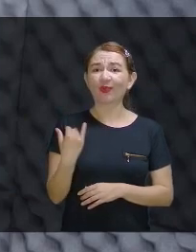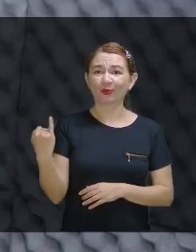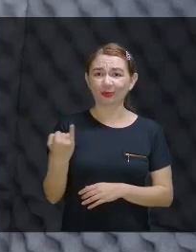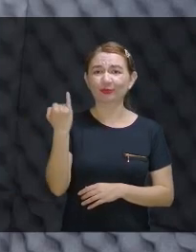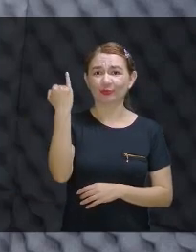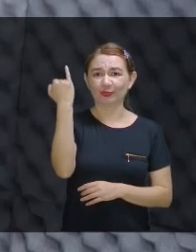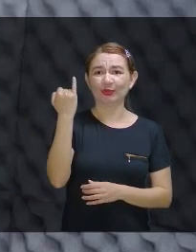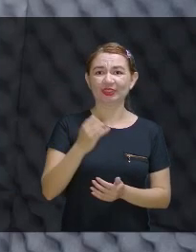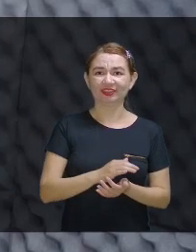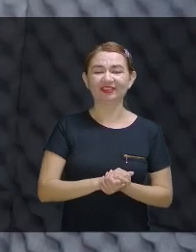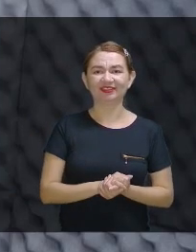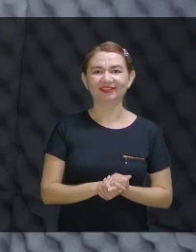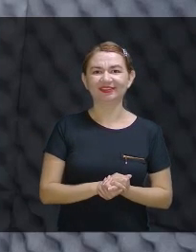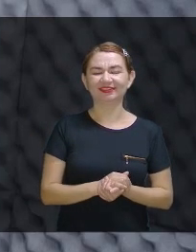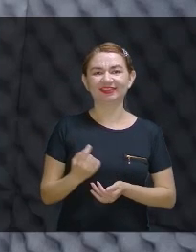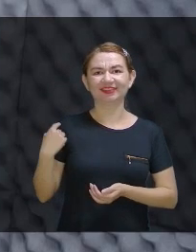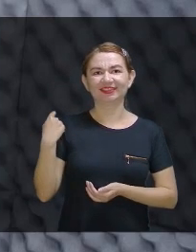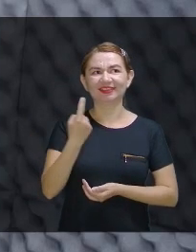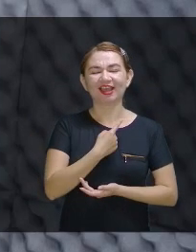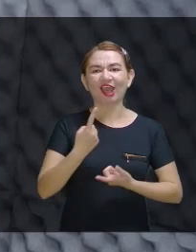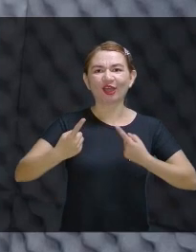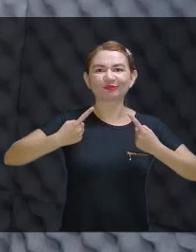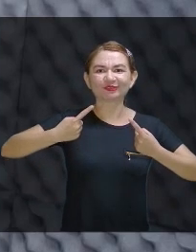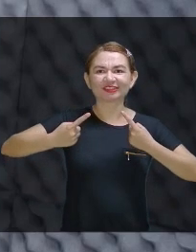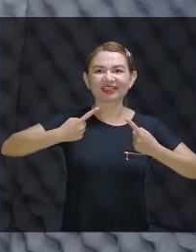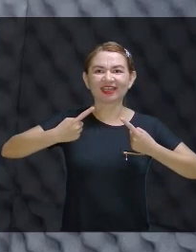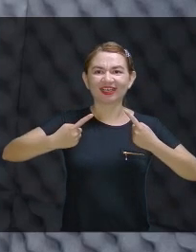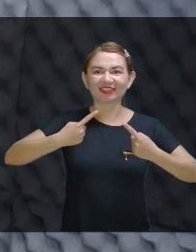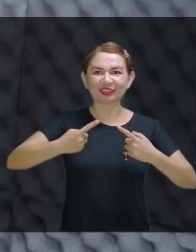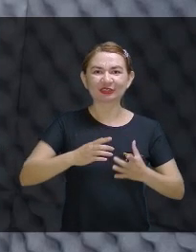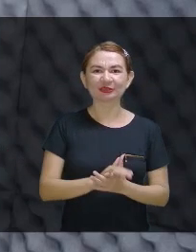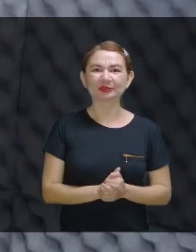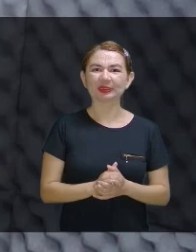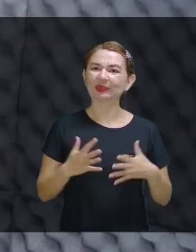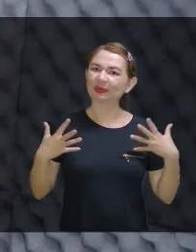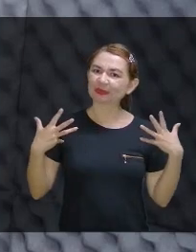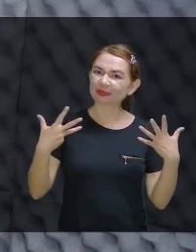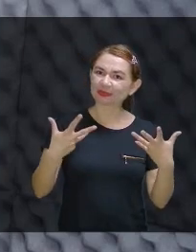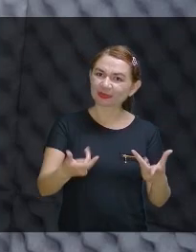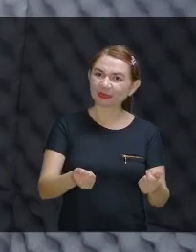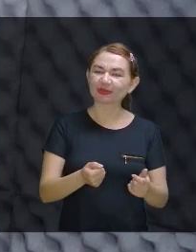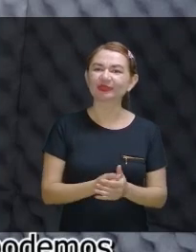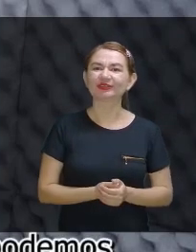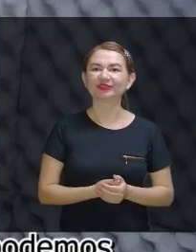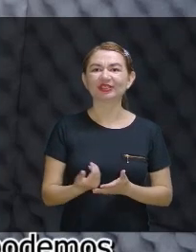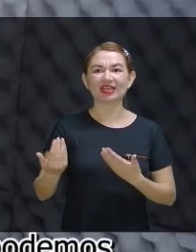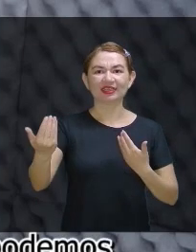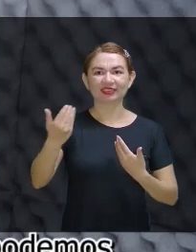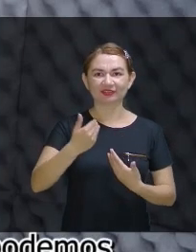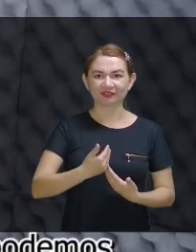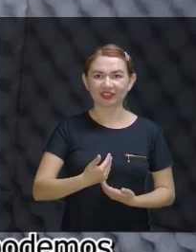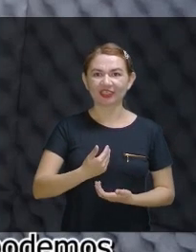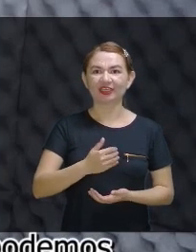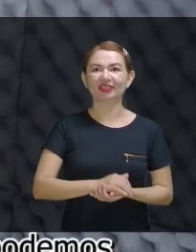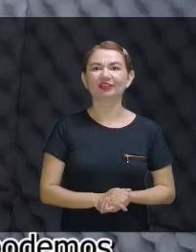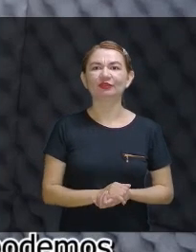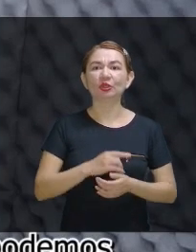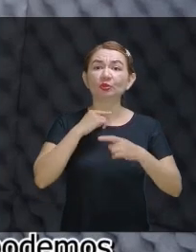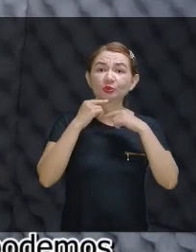permitiu realmente um diálogo com todos que nos procuraram ali, tiramos